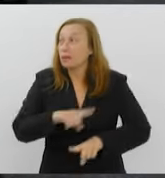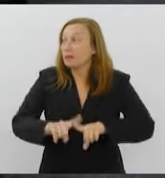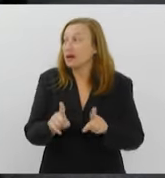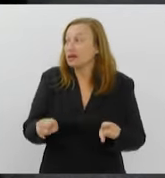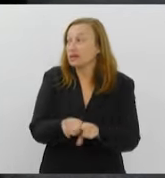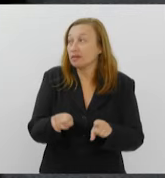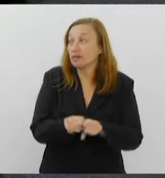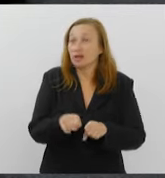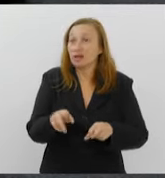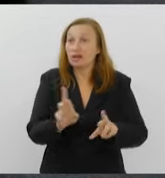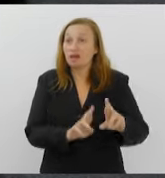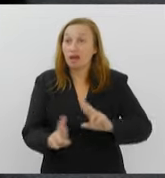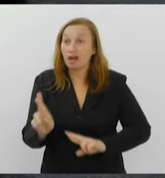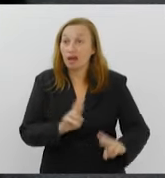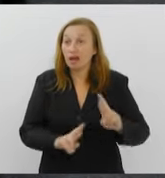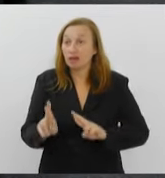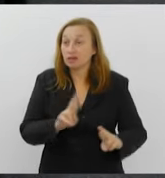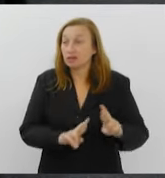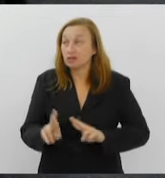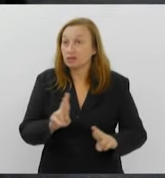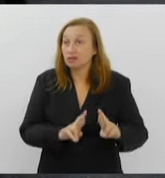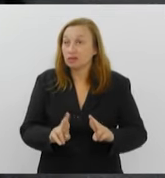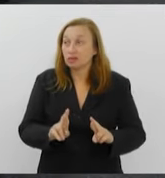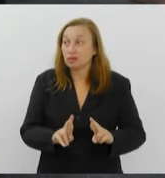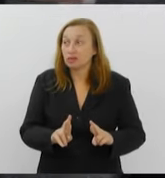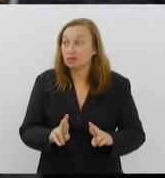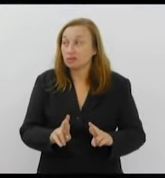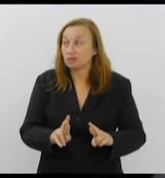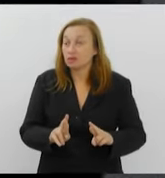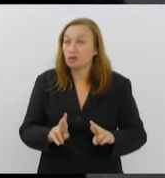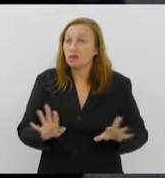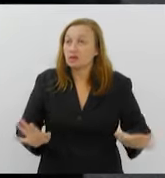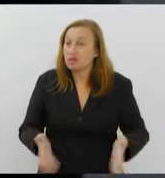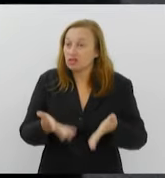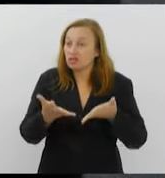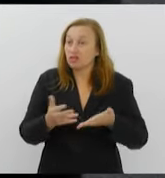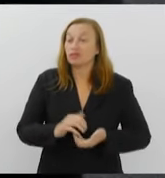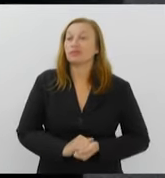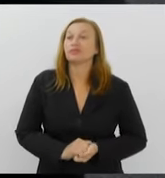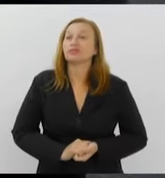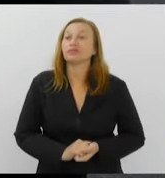relação ao presente incentivo.